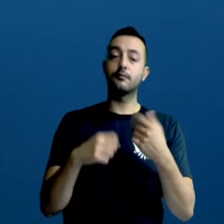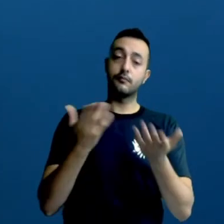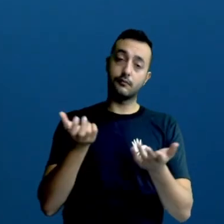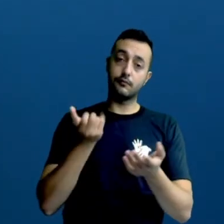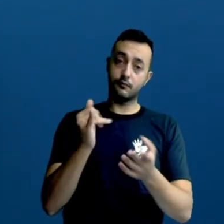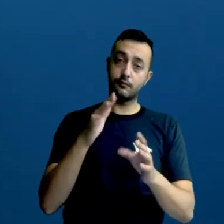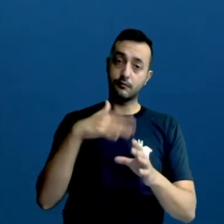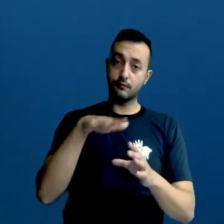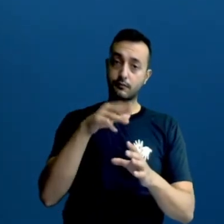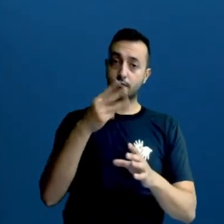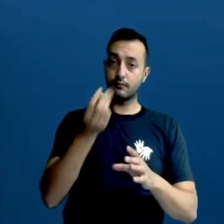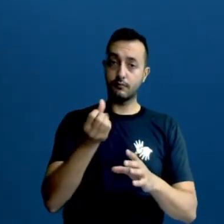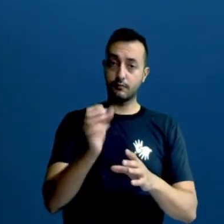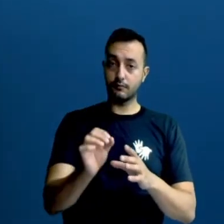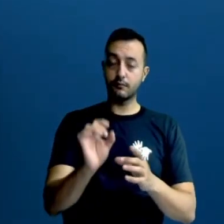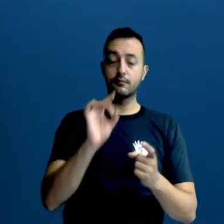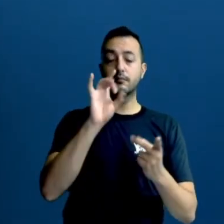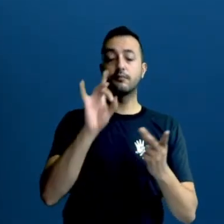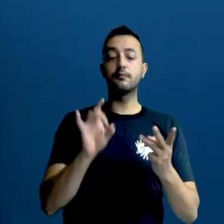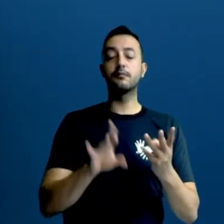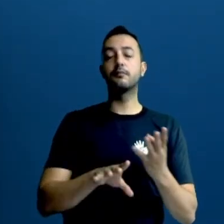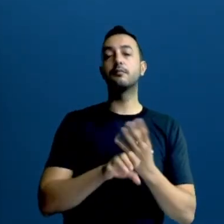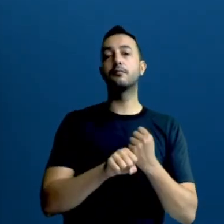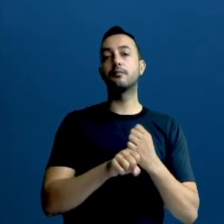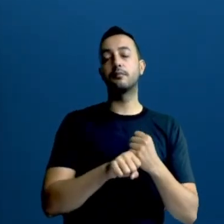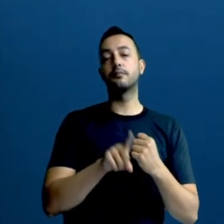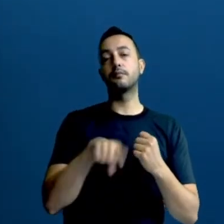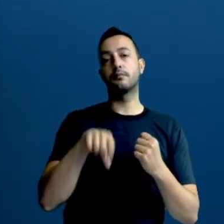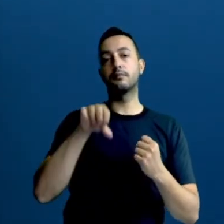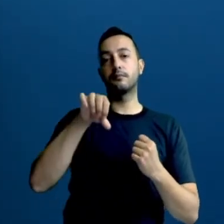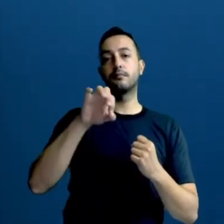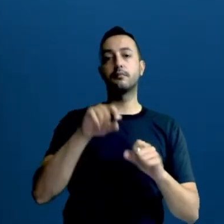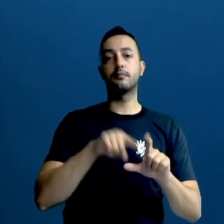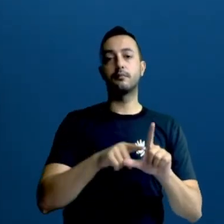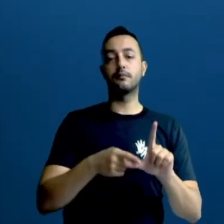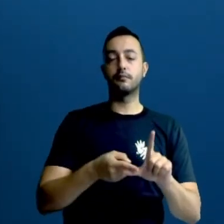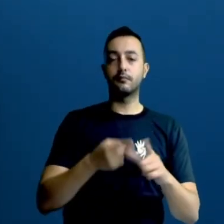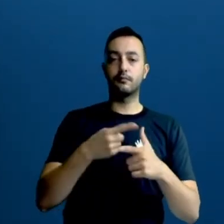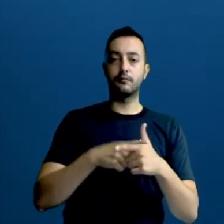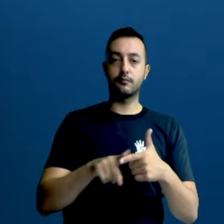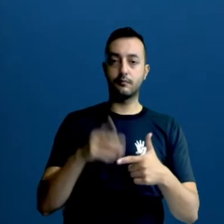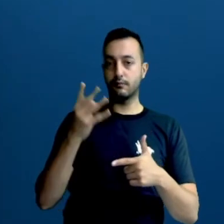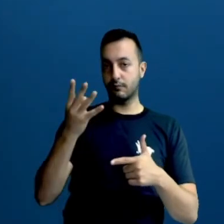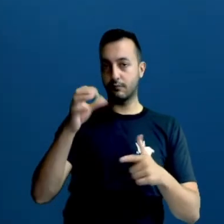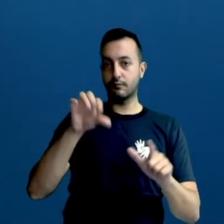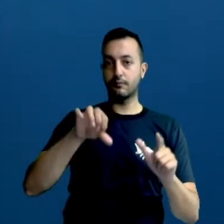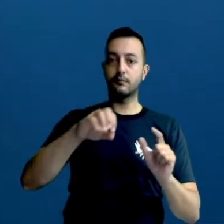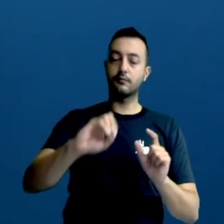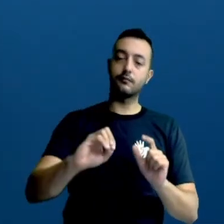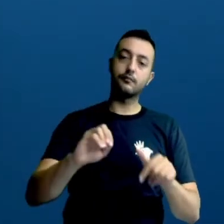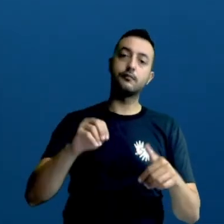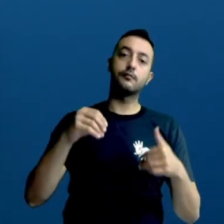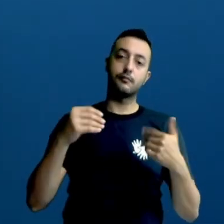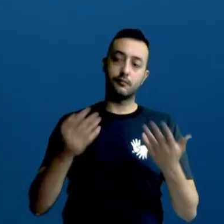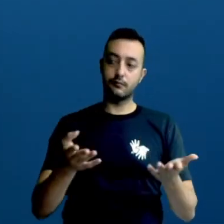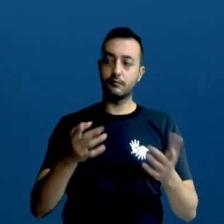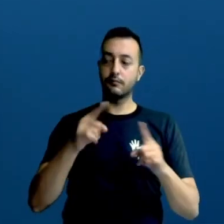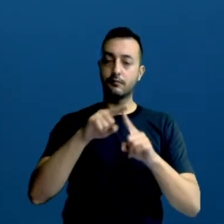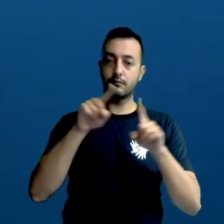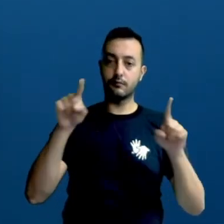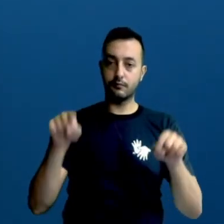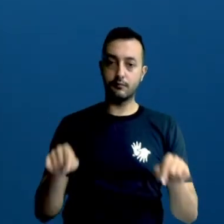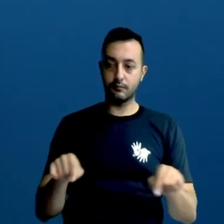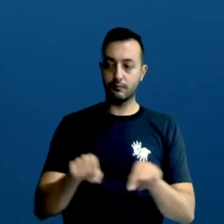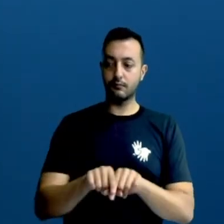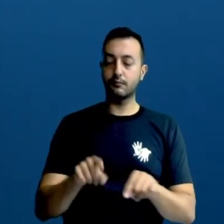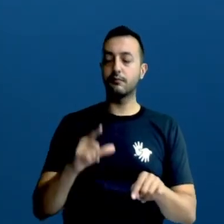360, quanto vale cada um? É o ângulo de 90 graus. 360 por 4 dá 90, tá? E o quadrado, além